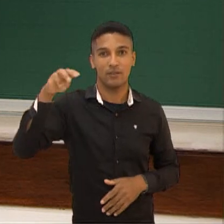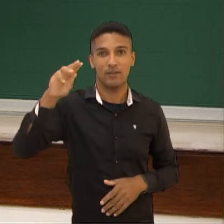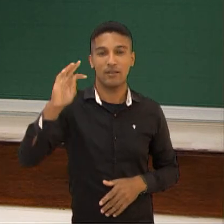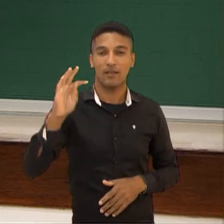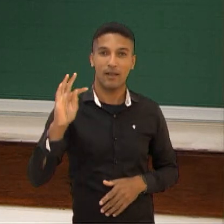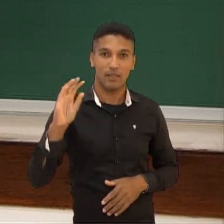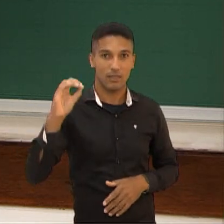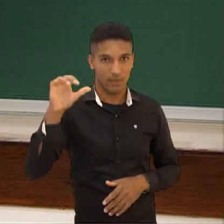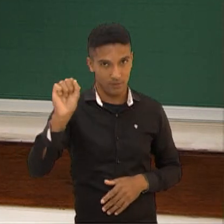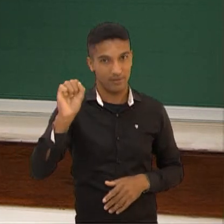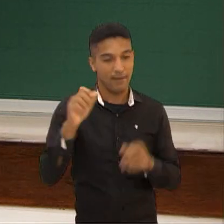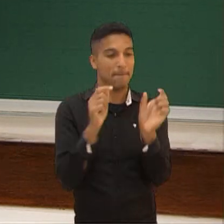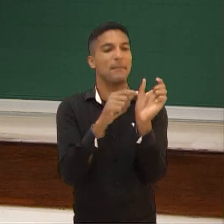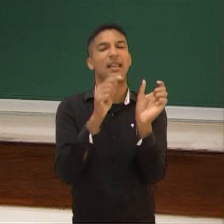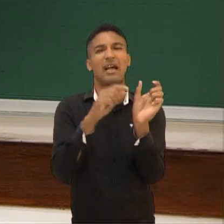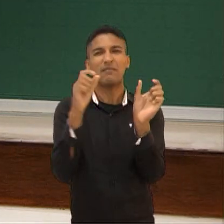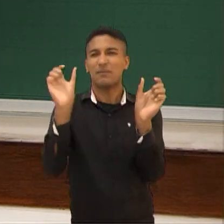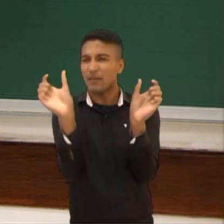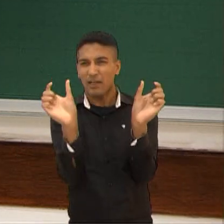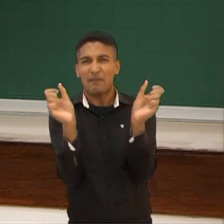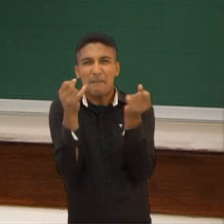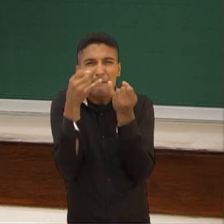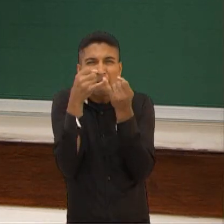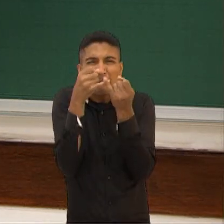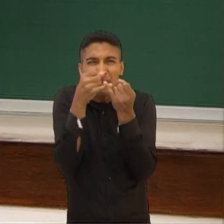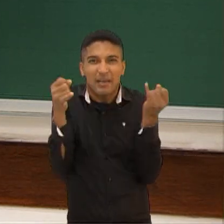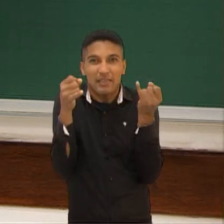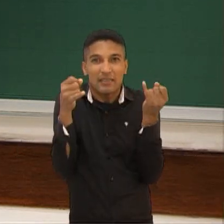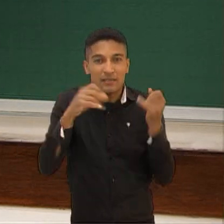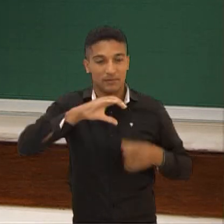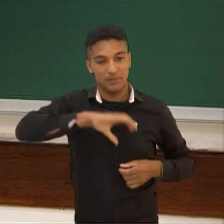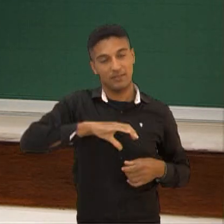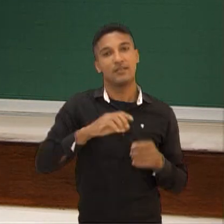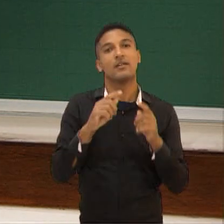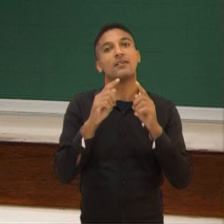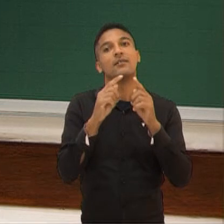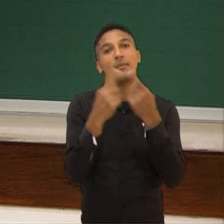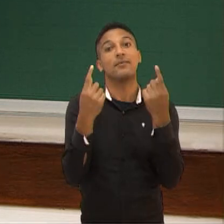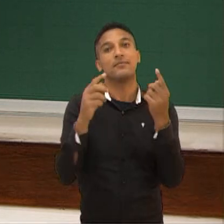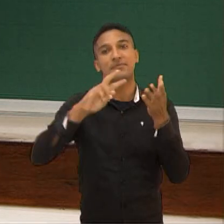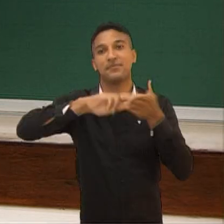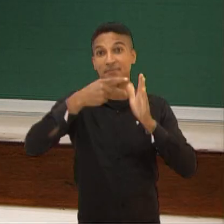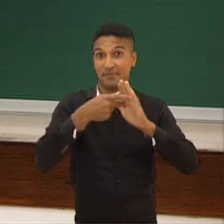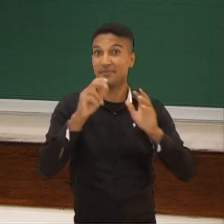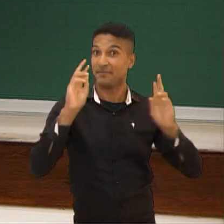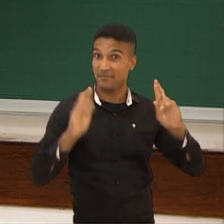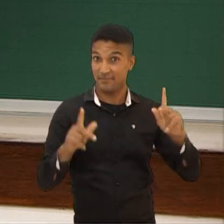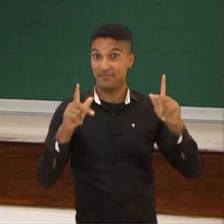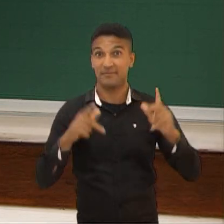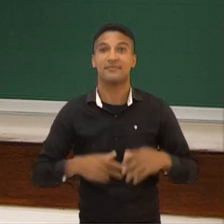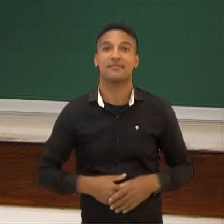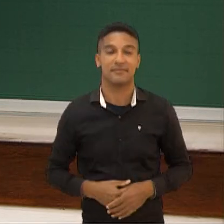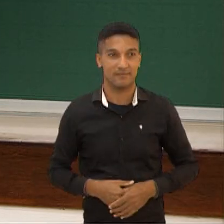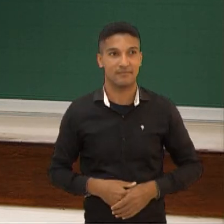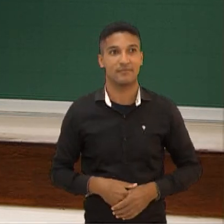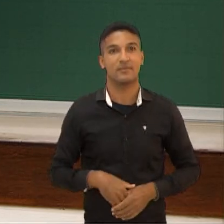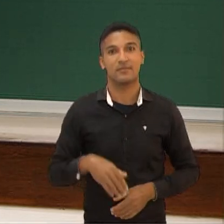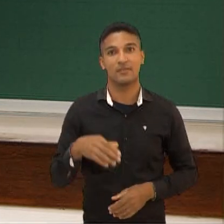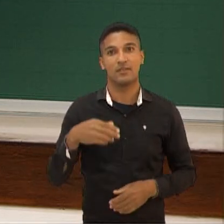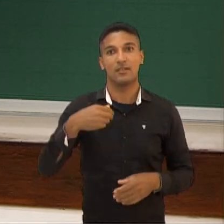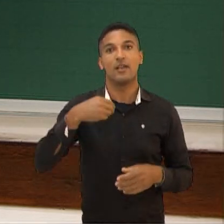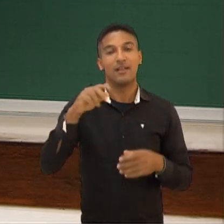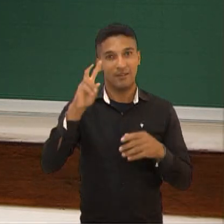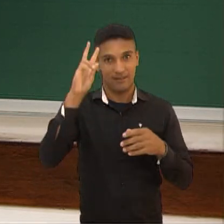chama também, que são aquelas palavras que parecem com o português, mas a gente sabe que o significado é totalmente diferente. A gente viu isso através